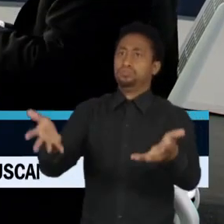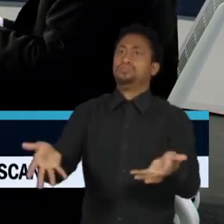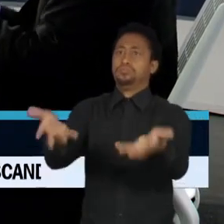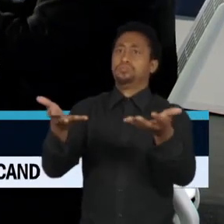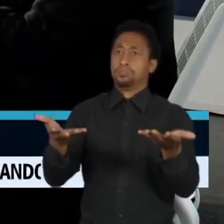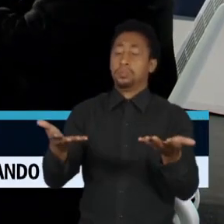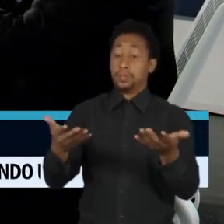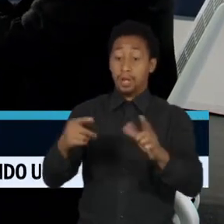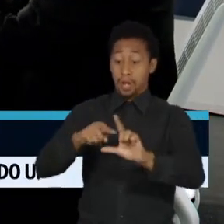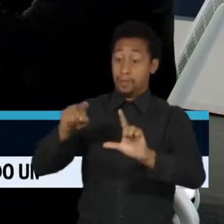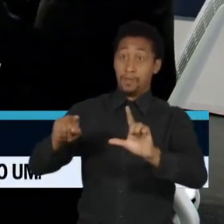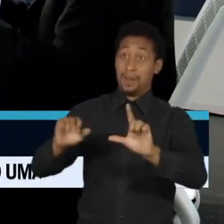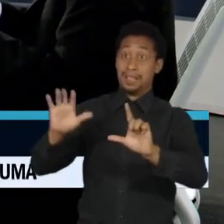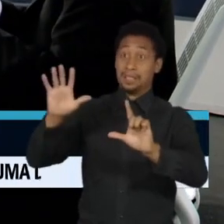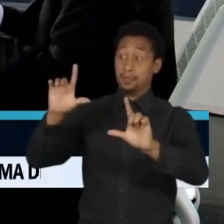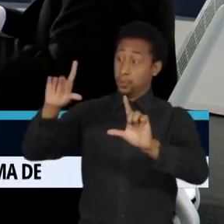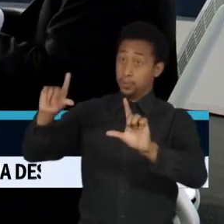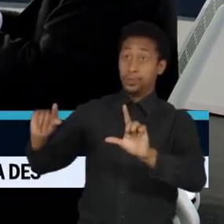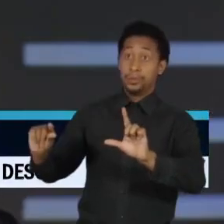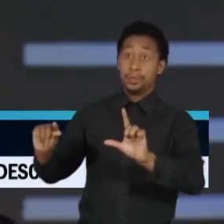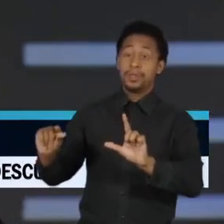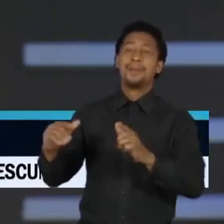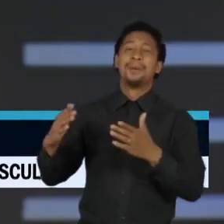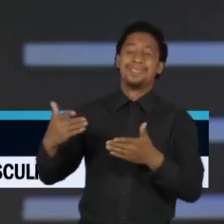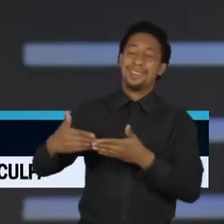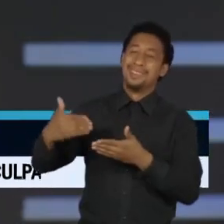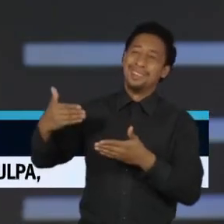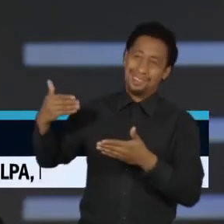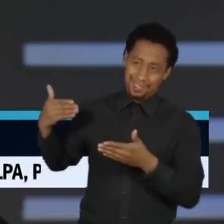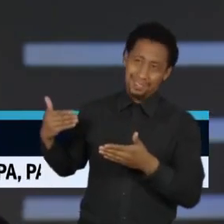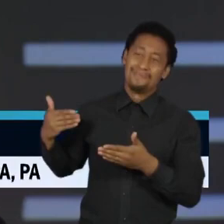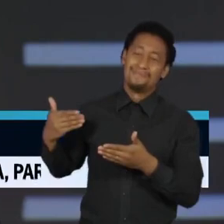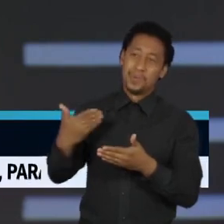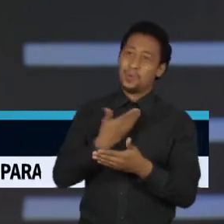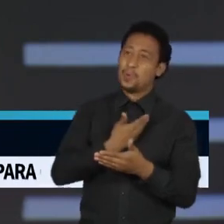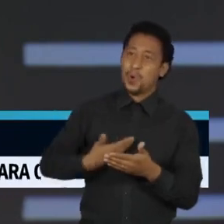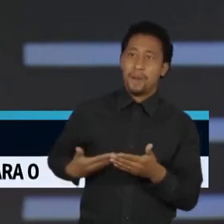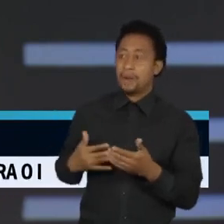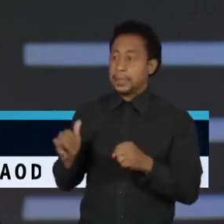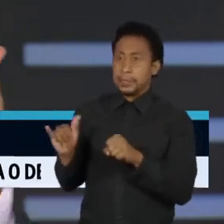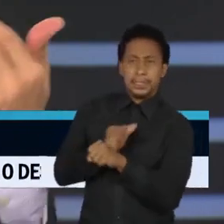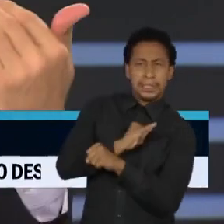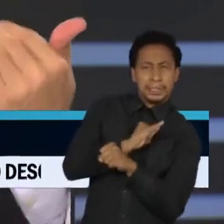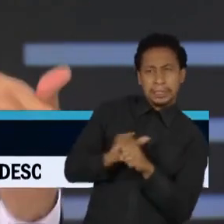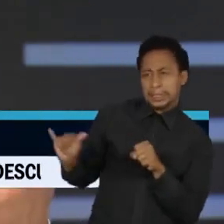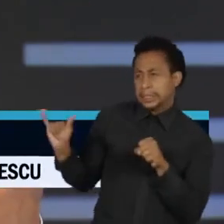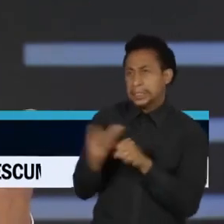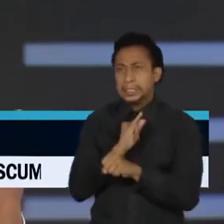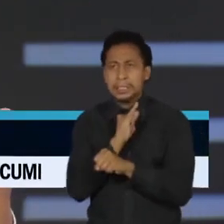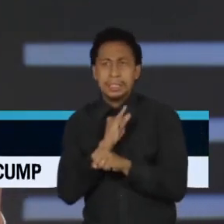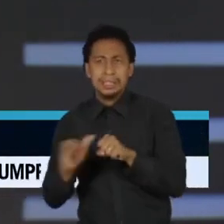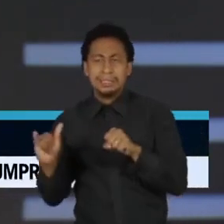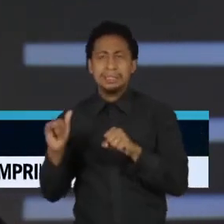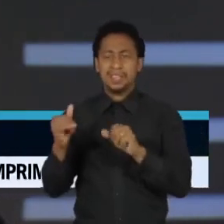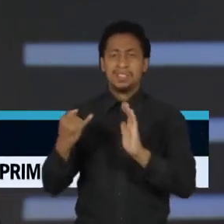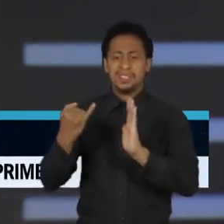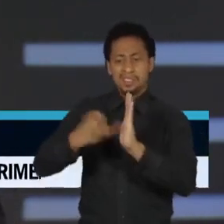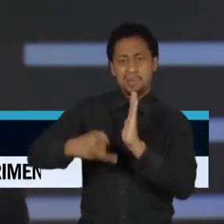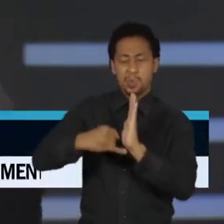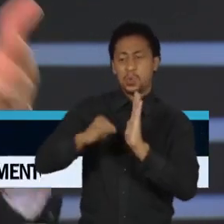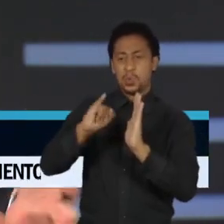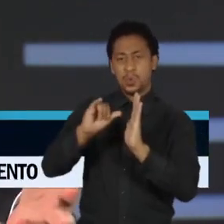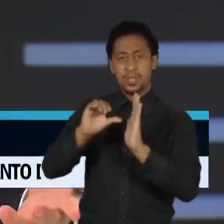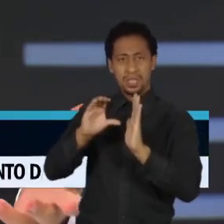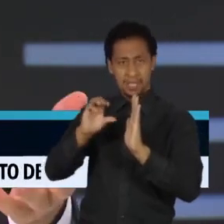redução inflacionária. O problema é que o governo anterior ele fez tanta mágica, fez tanta artificialidade para derrubar a inflação no ano passado, por conta